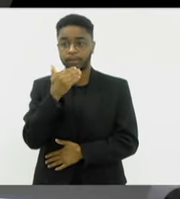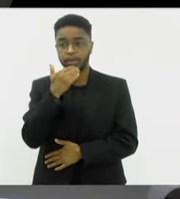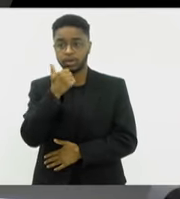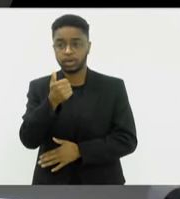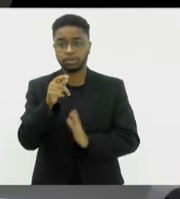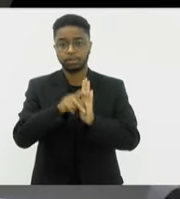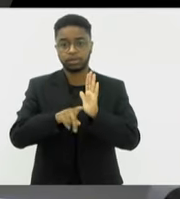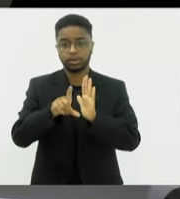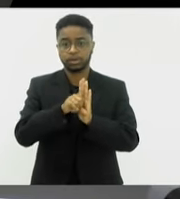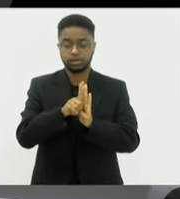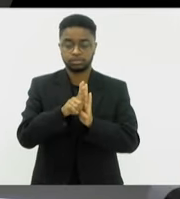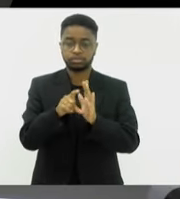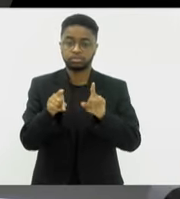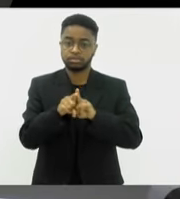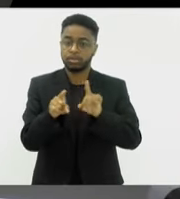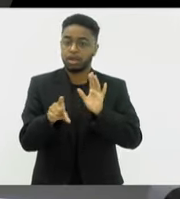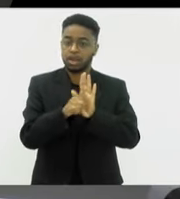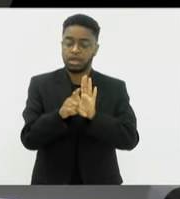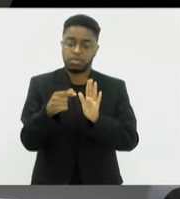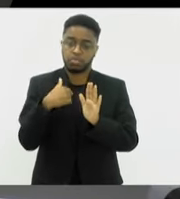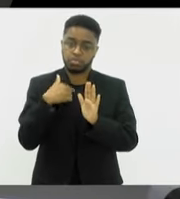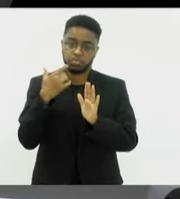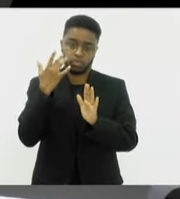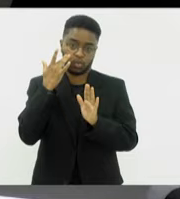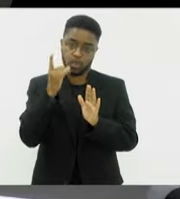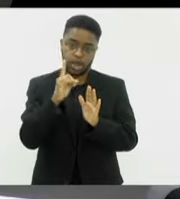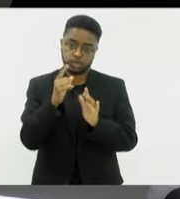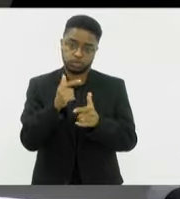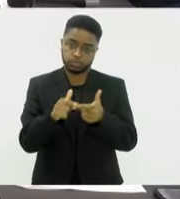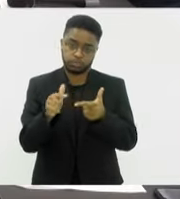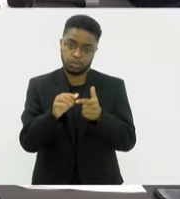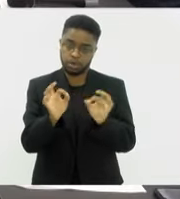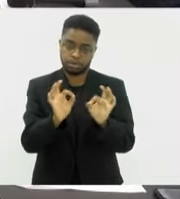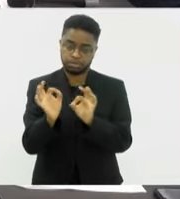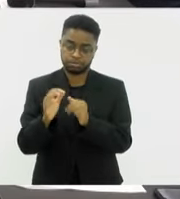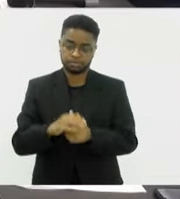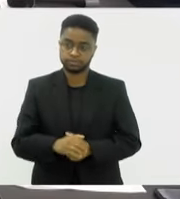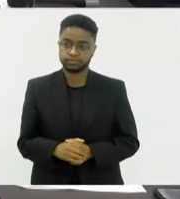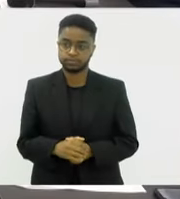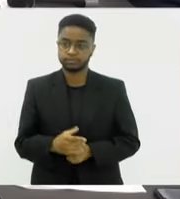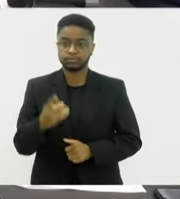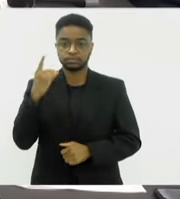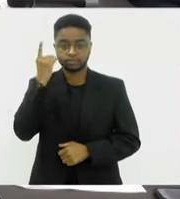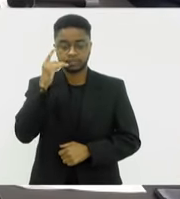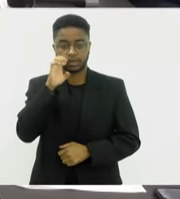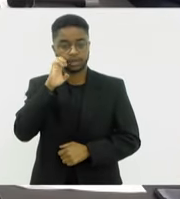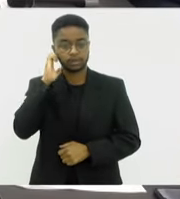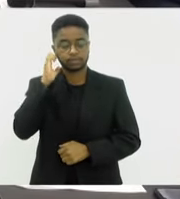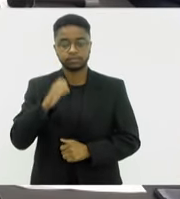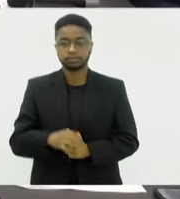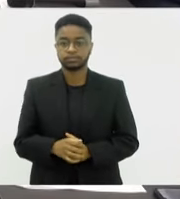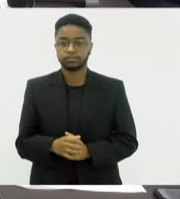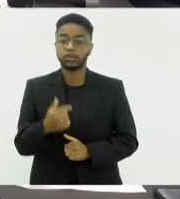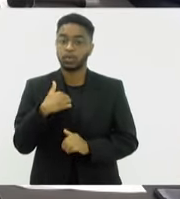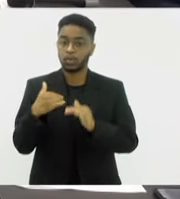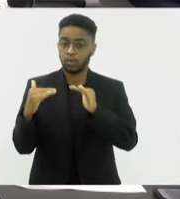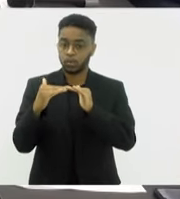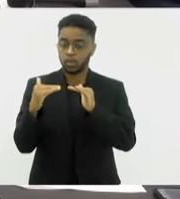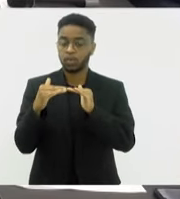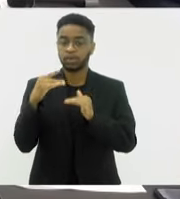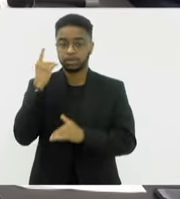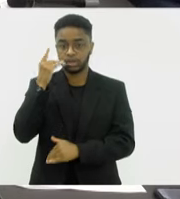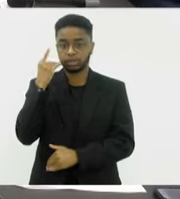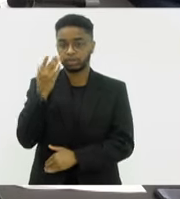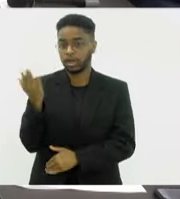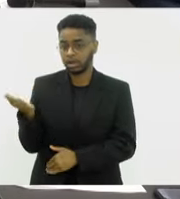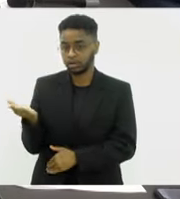lei eu não tenho problema nenhum quanto a isso. Perfeito. Deputada Élica. Presidente, concordo com o deputado De La